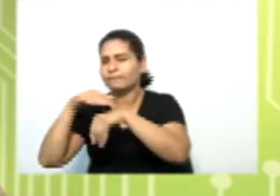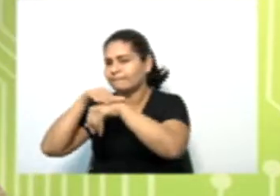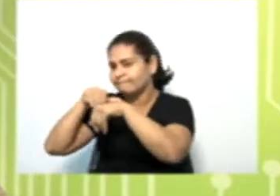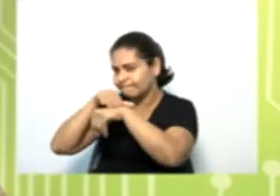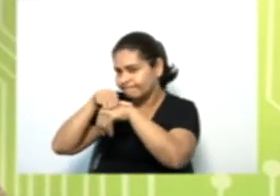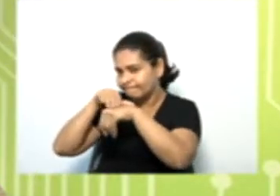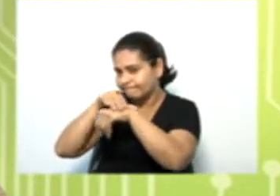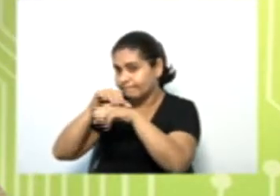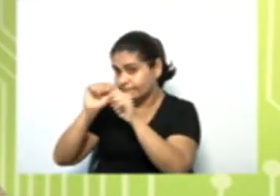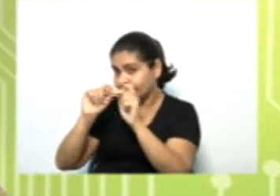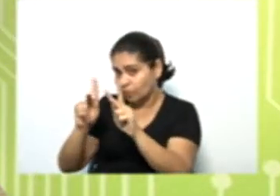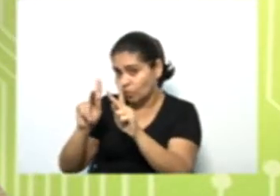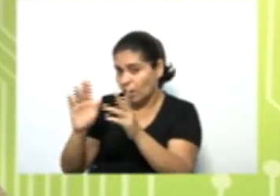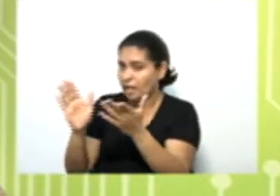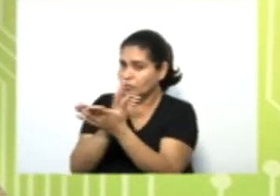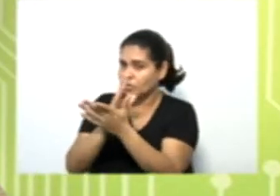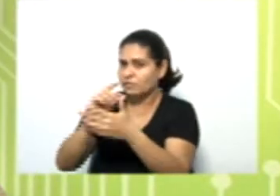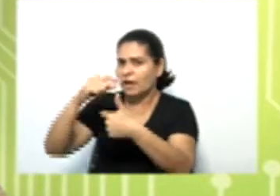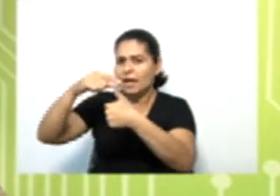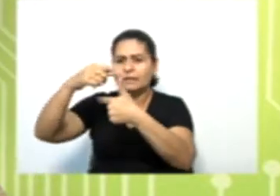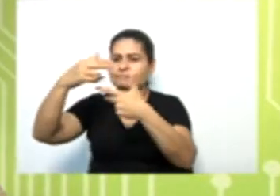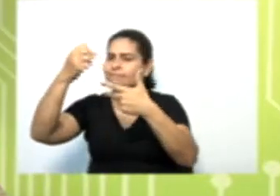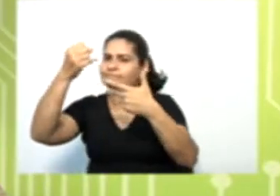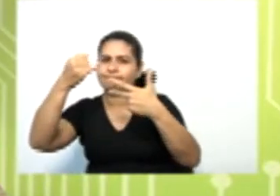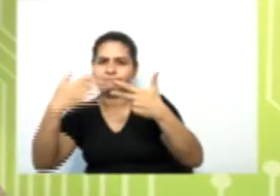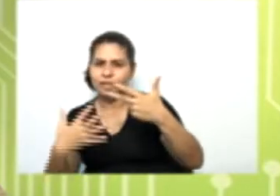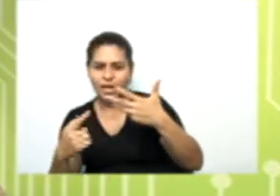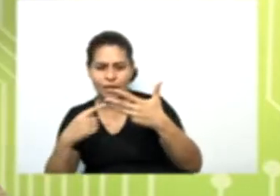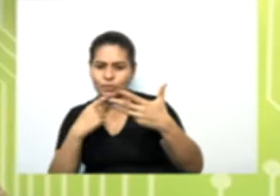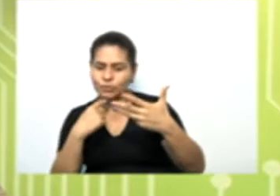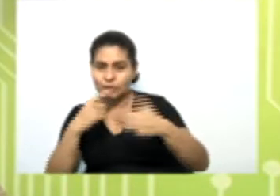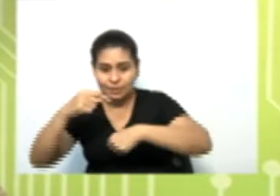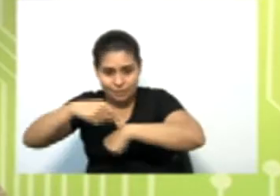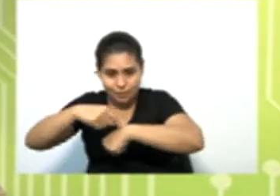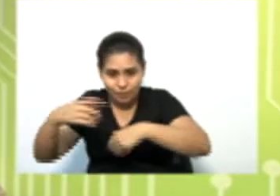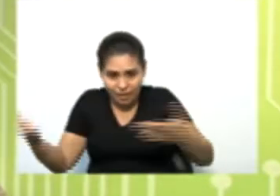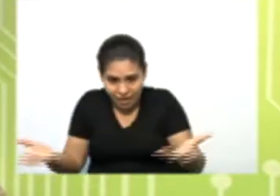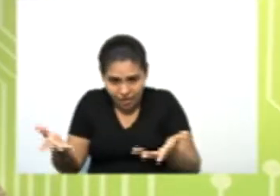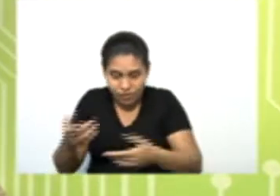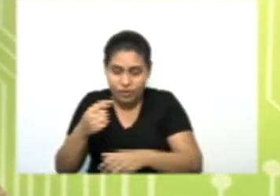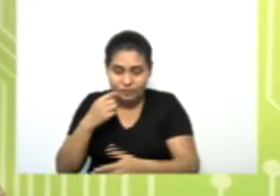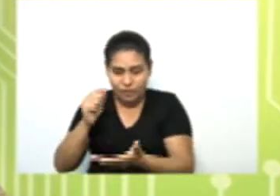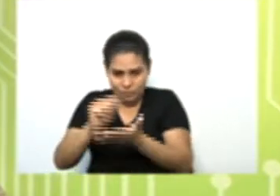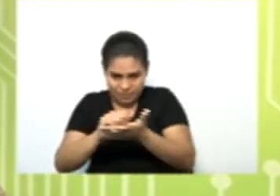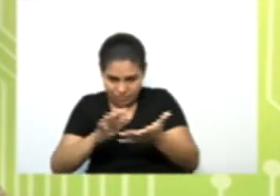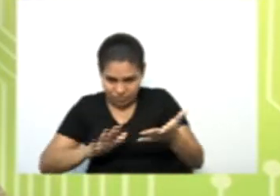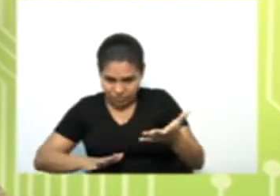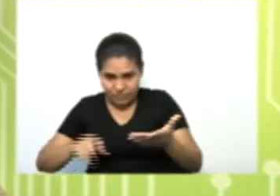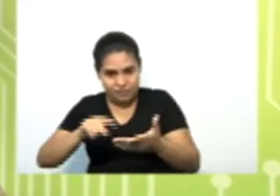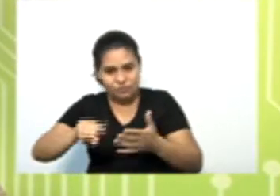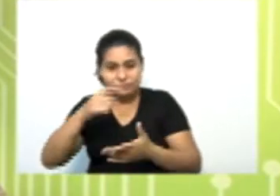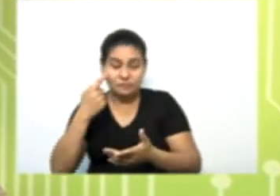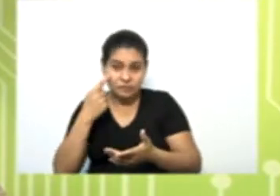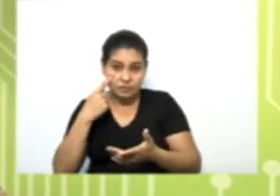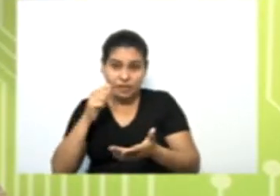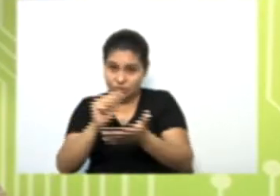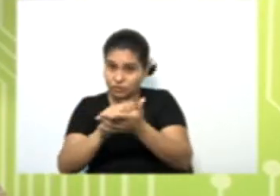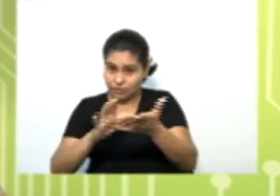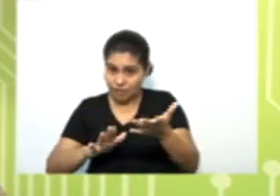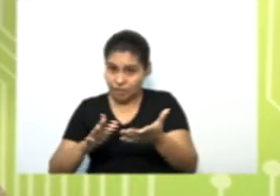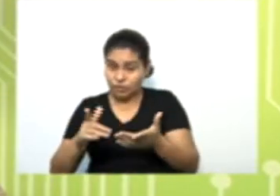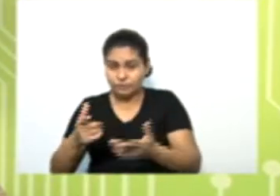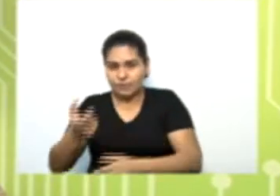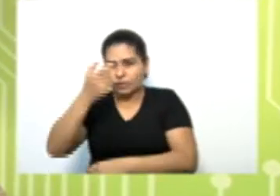negociadores, tá certo? Com alguns tipos de negociadores. Se de repente não der tempo, porque nós vamos entrar na nossa atividade aí, eu quero que você entre na atividade